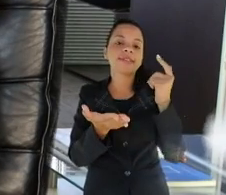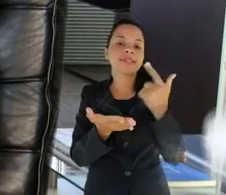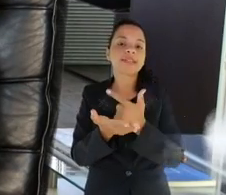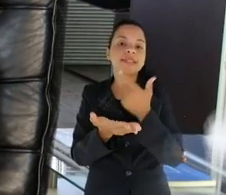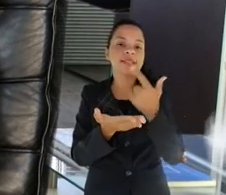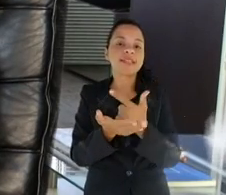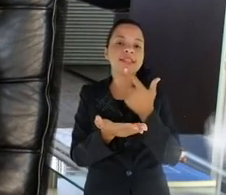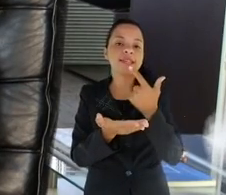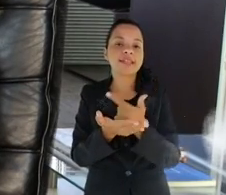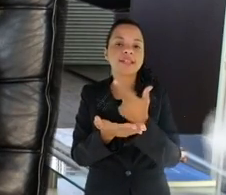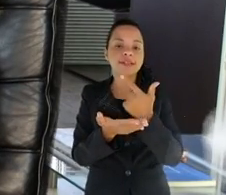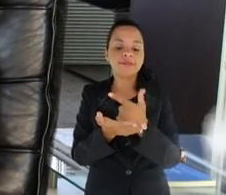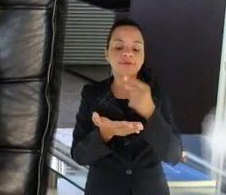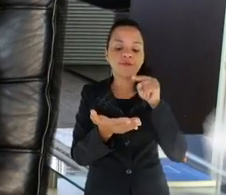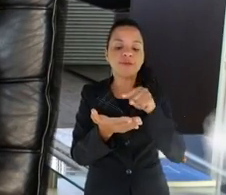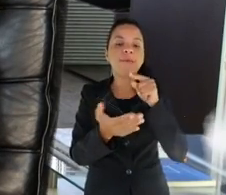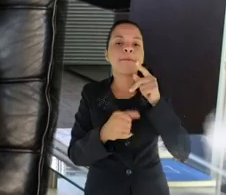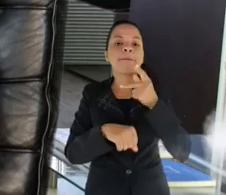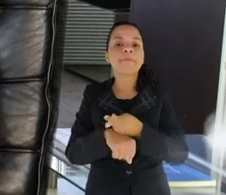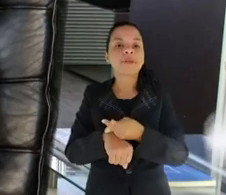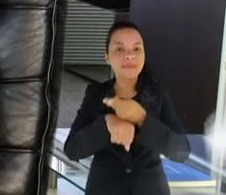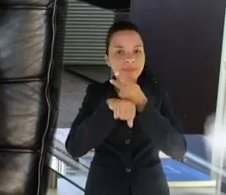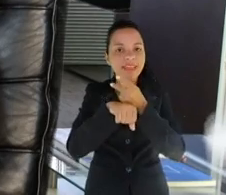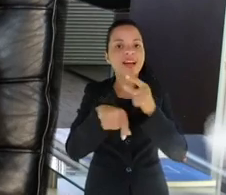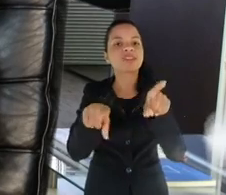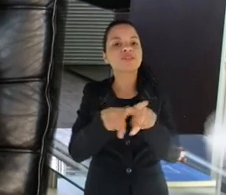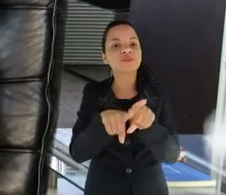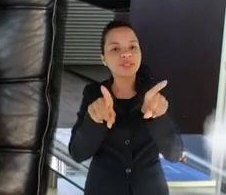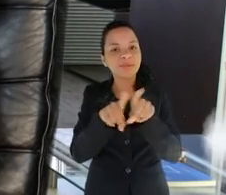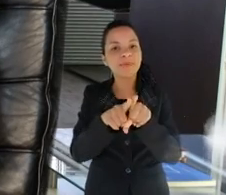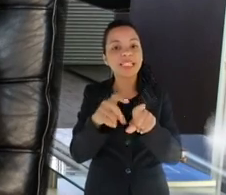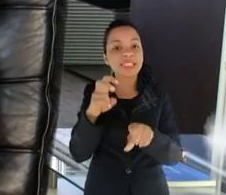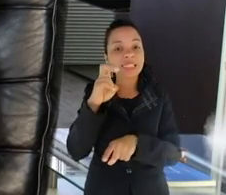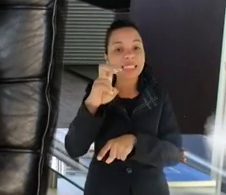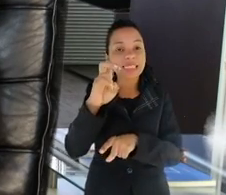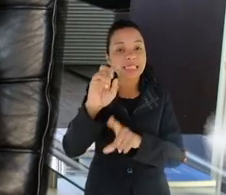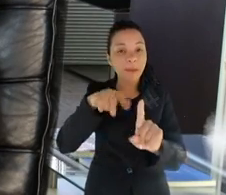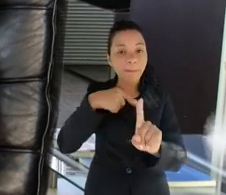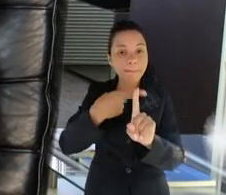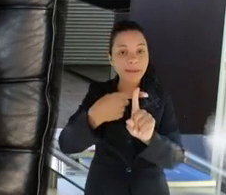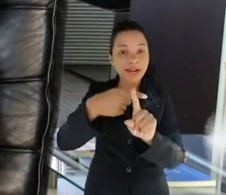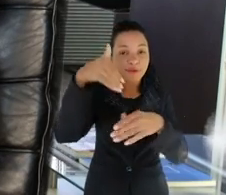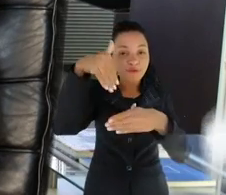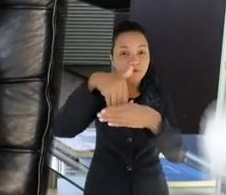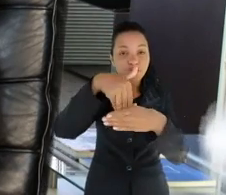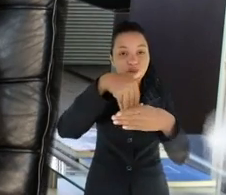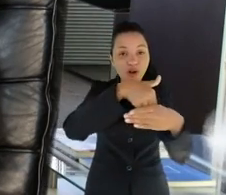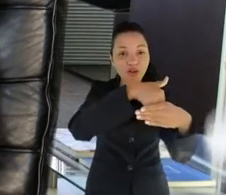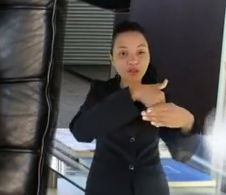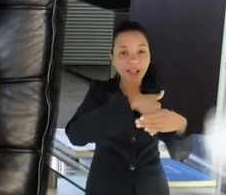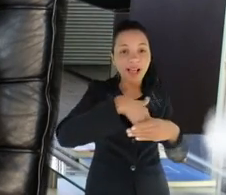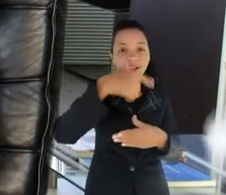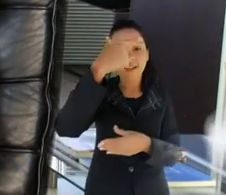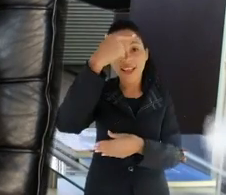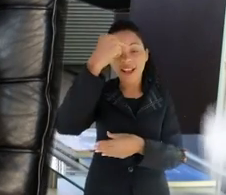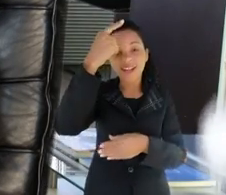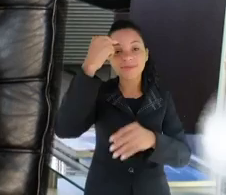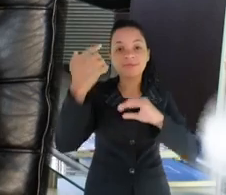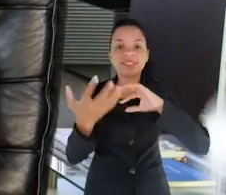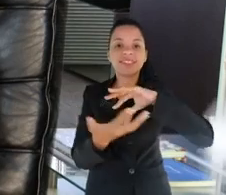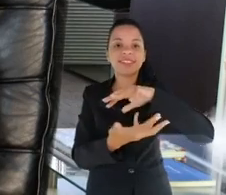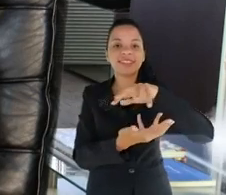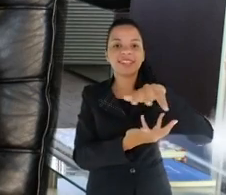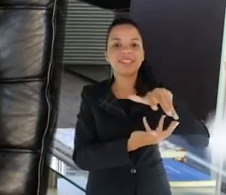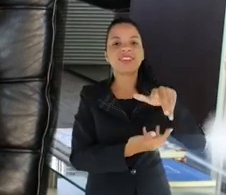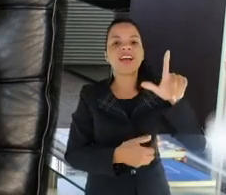Leituras, premiado também entre os 5 mais votados pela Academia Internacional de